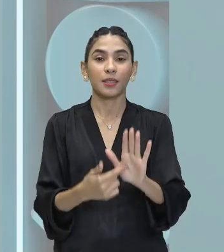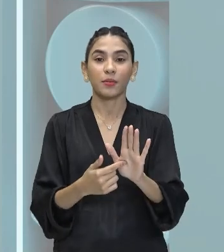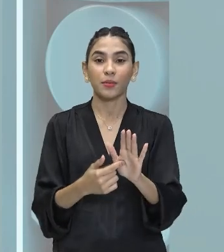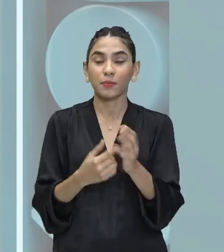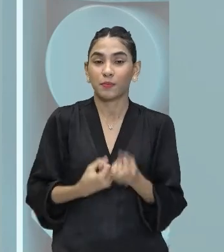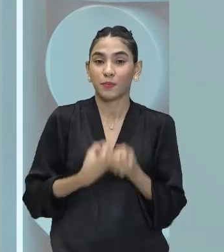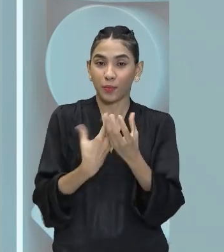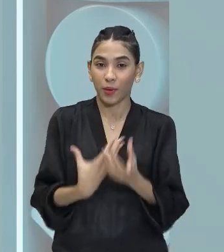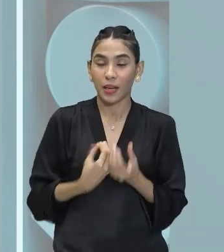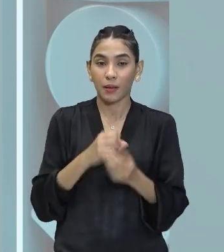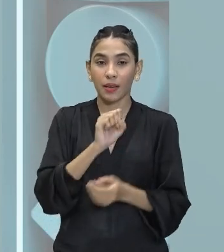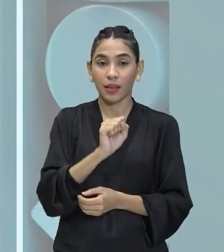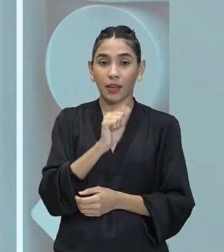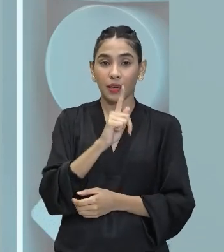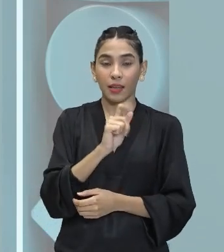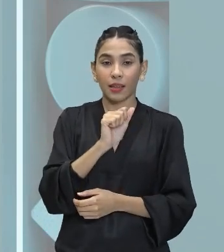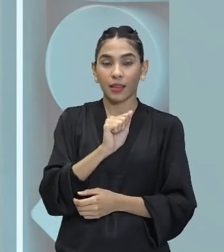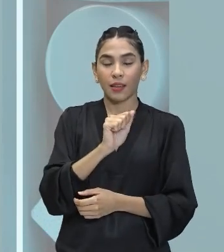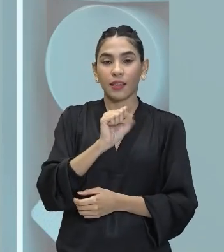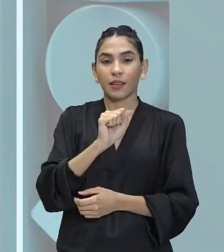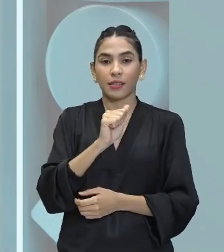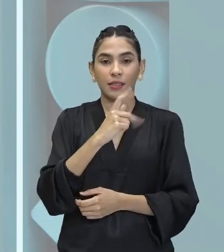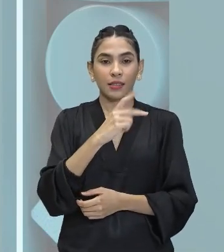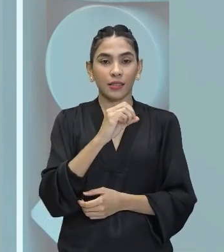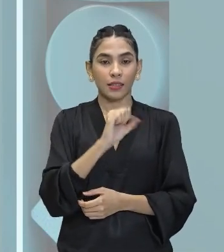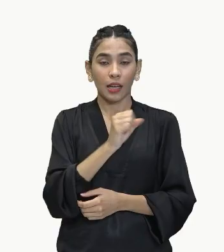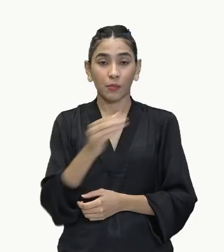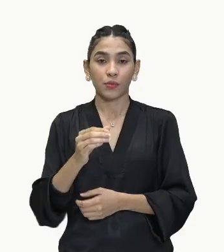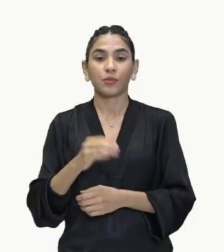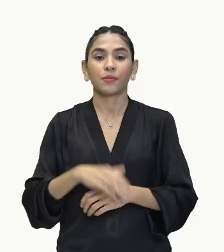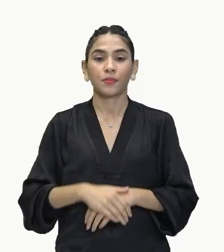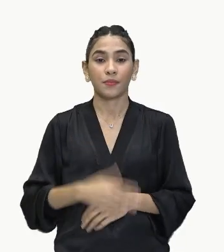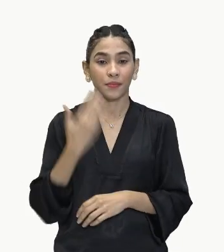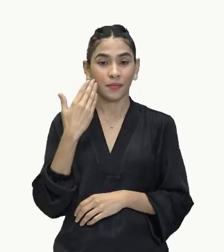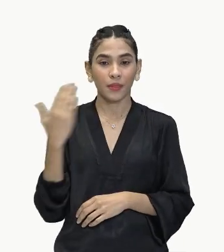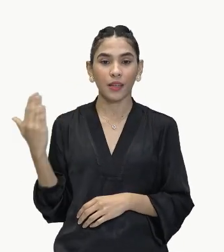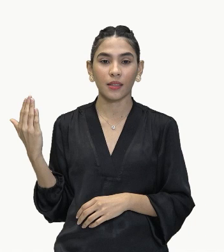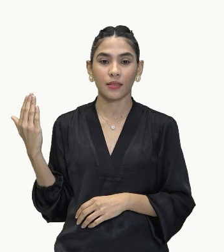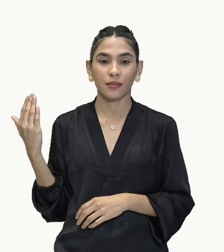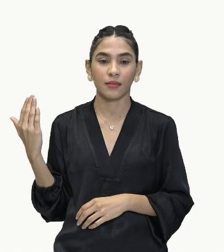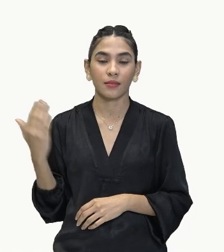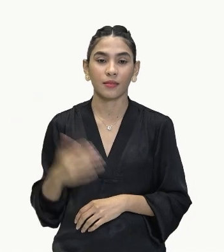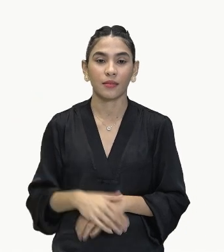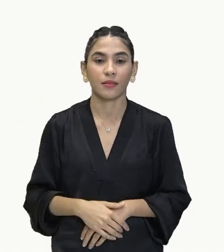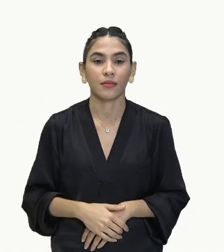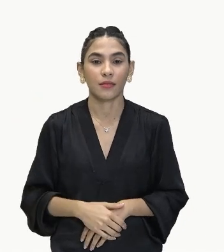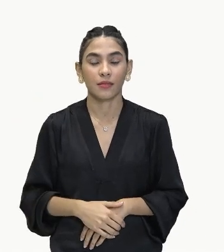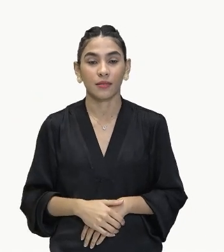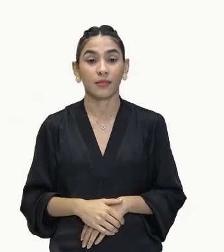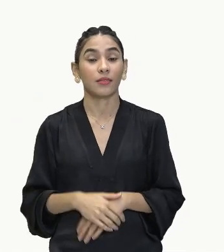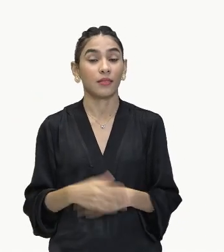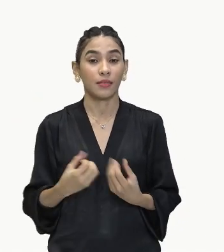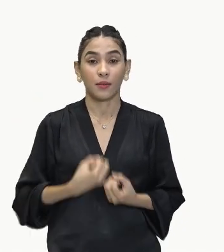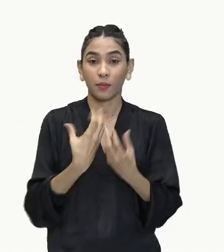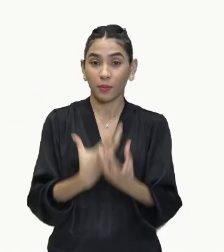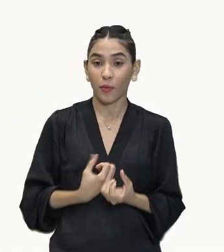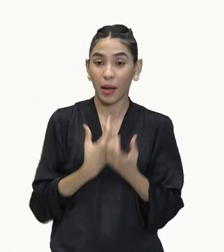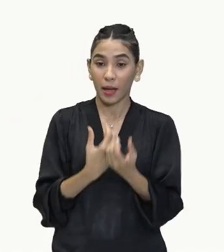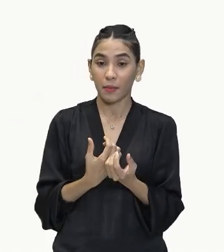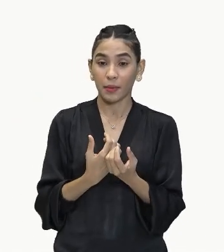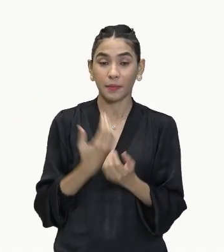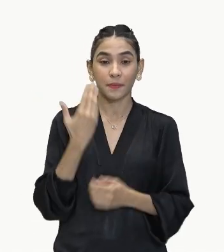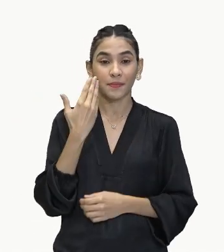poema Os Sapos na cartela, para a gente comentar um pouquinho a respeito. Olhem só. Então, olhem só, esse poema, nesse trecho, diz o seguinte: